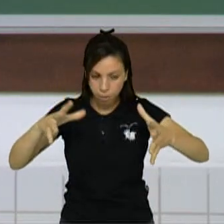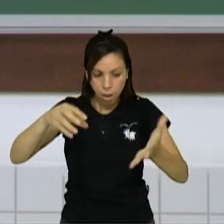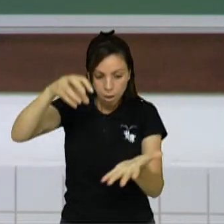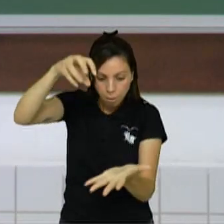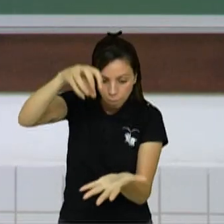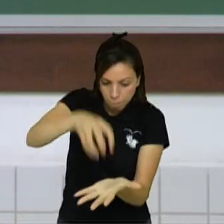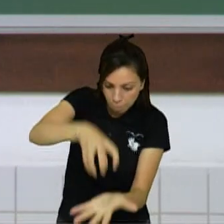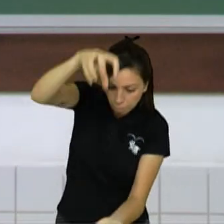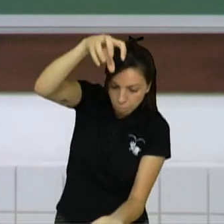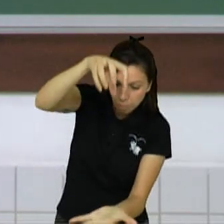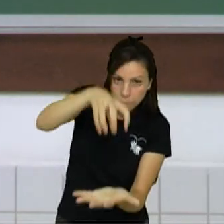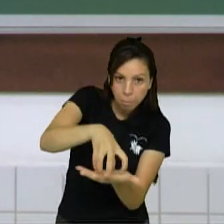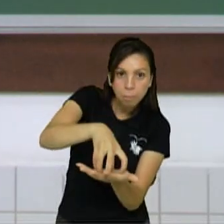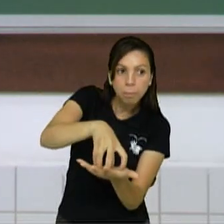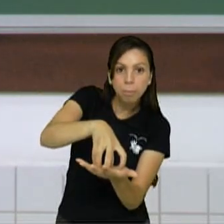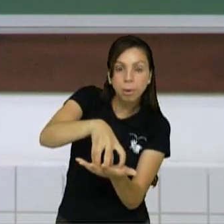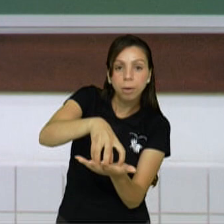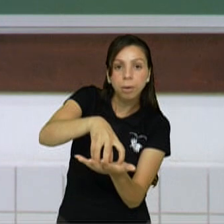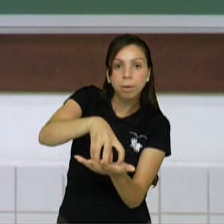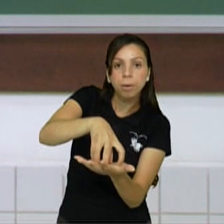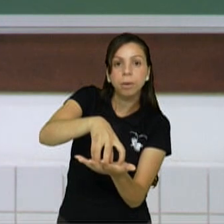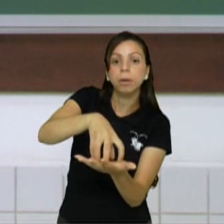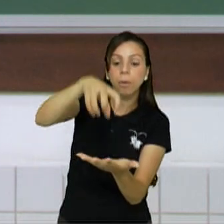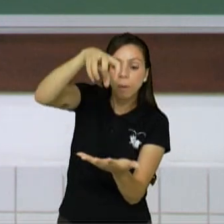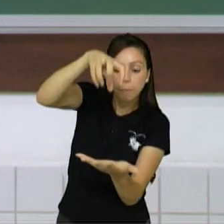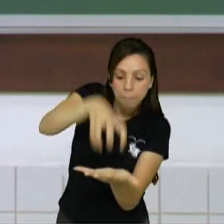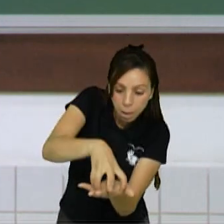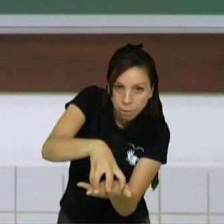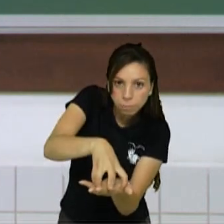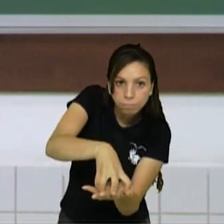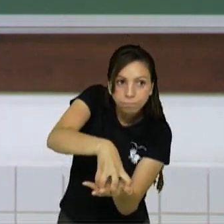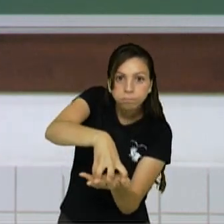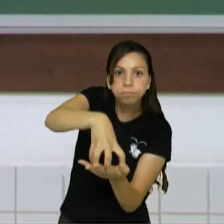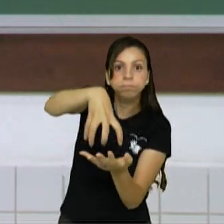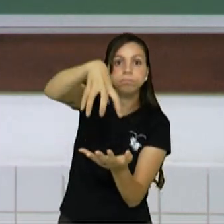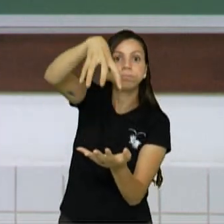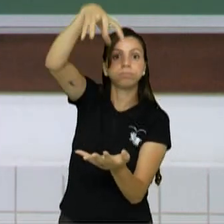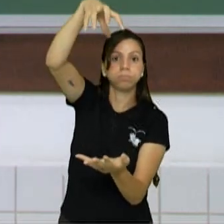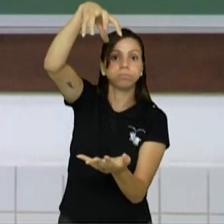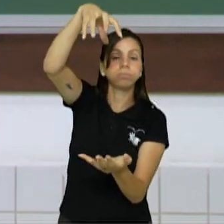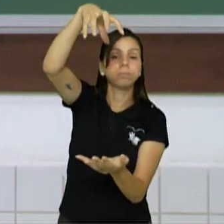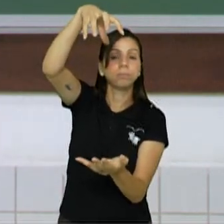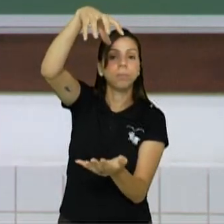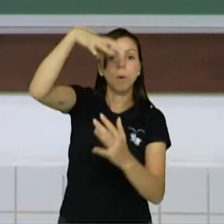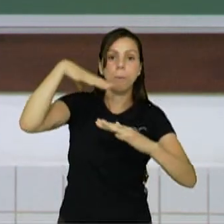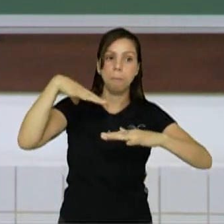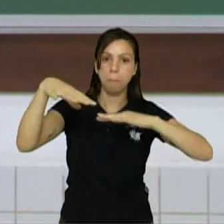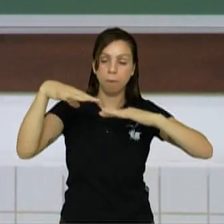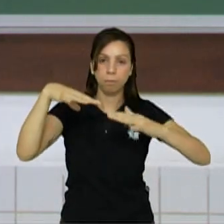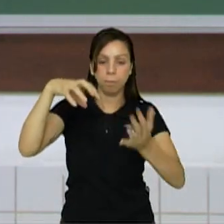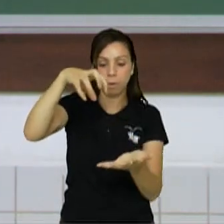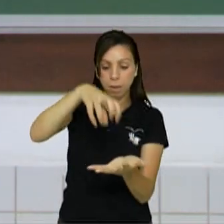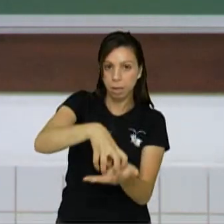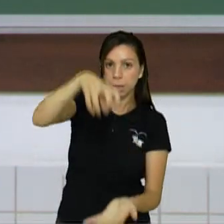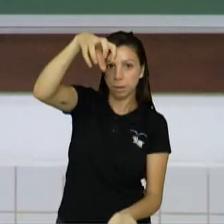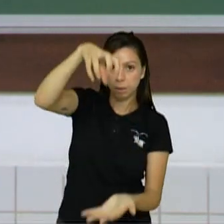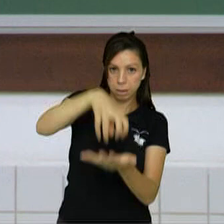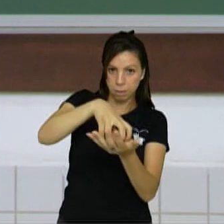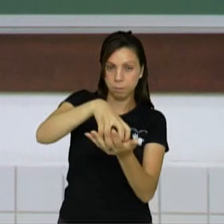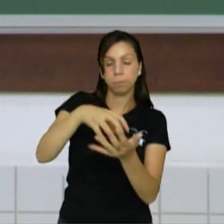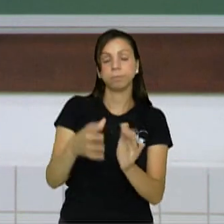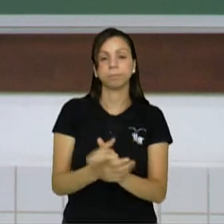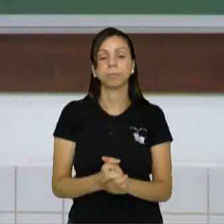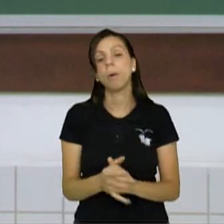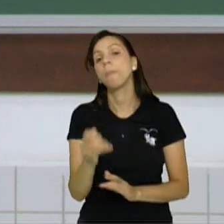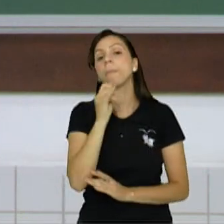vai esmagar no momento da colisão e após isso eu tenho uma restituição do movimento. A bola de vôlei volta.